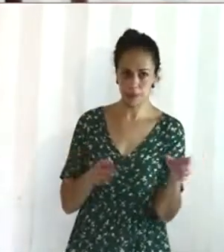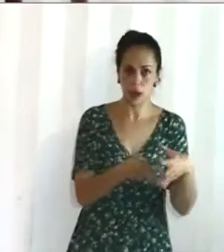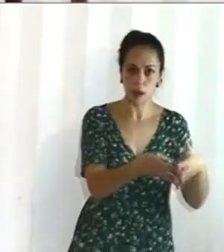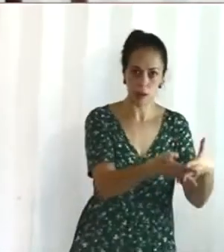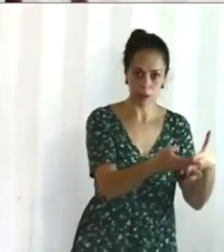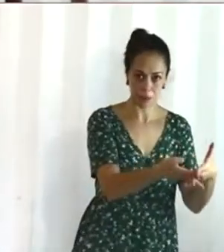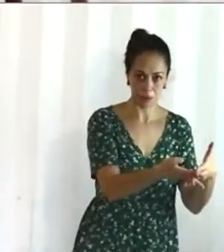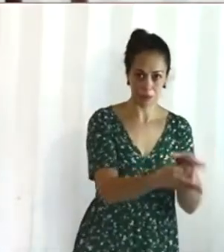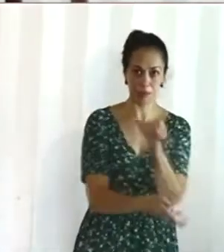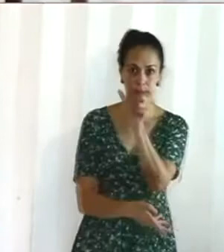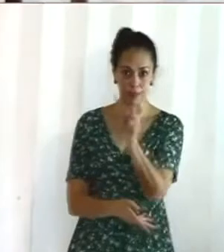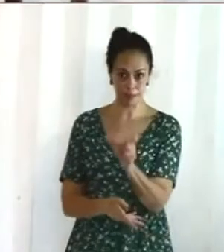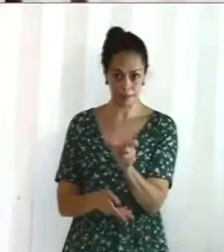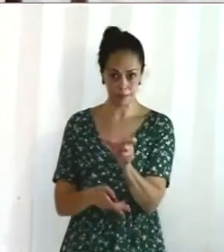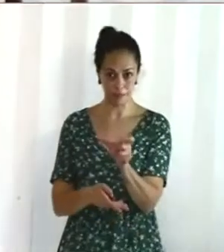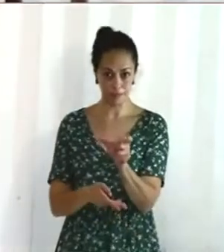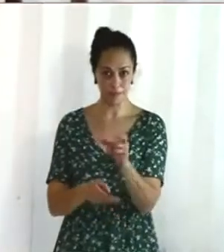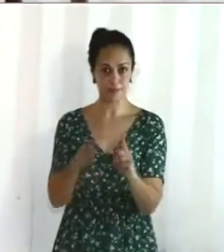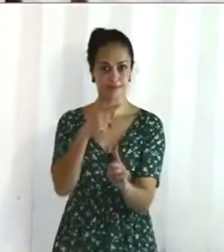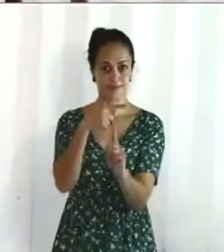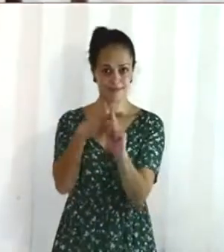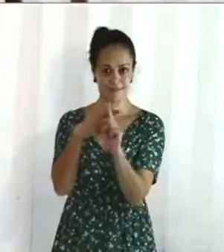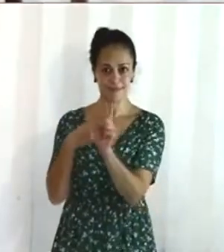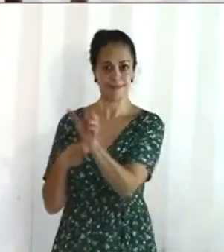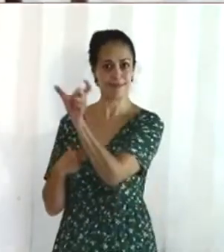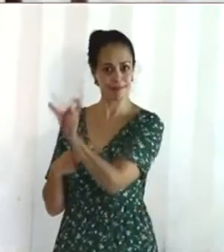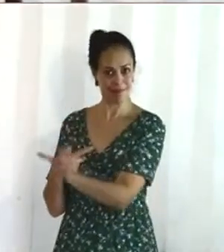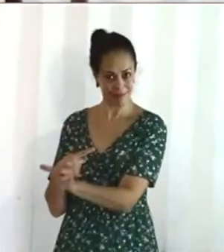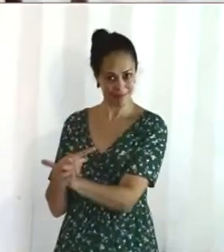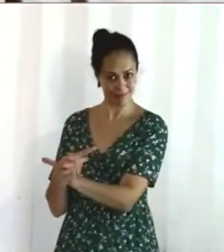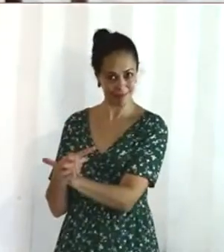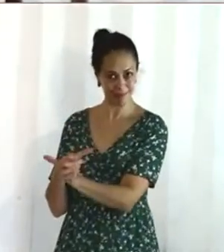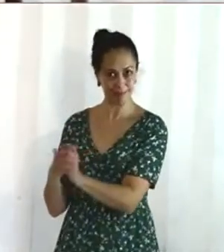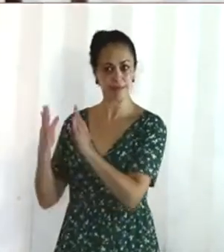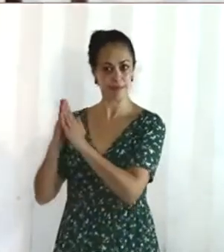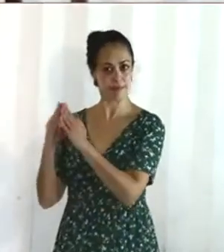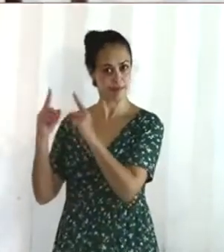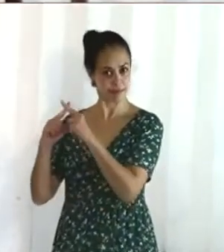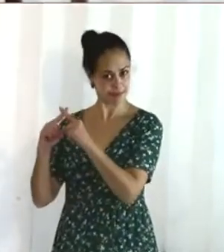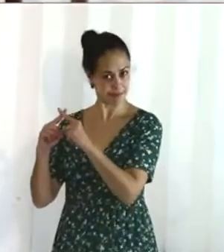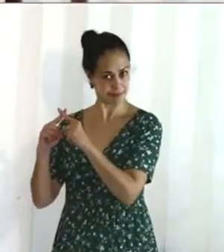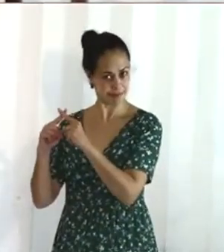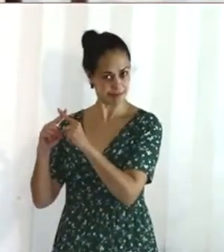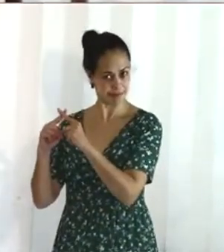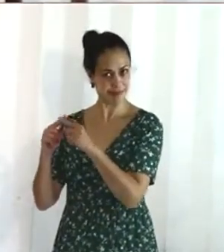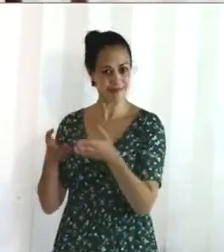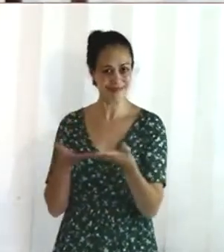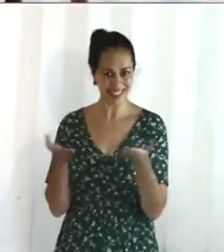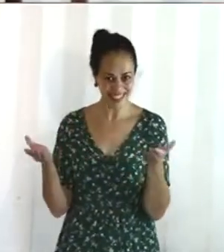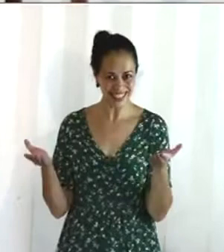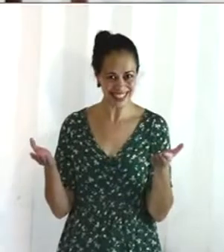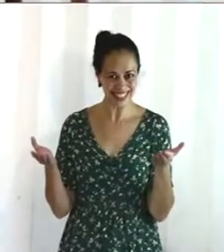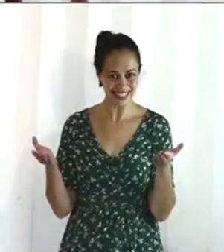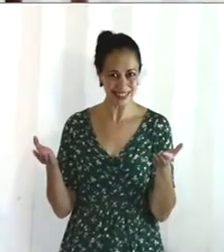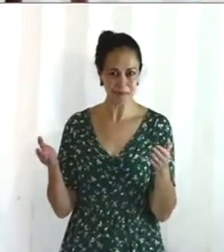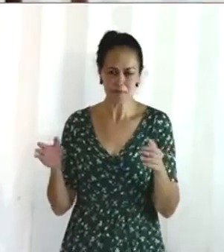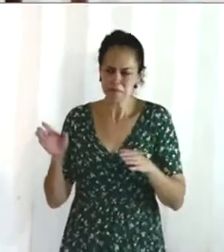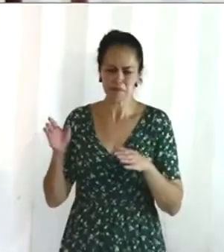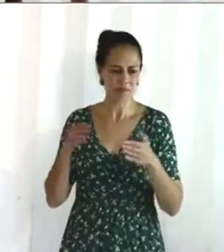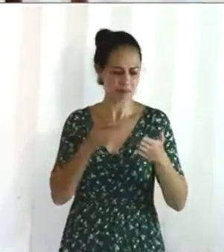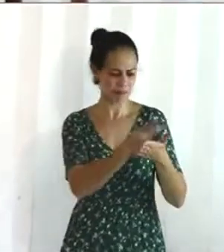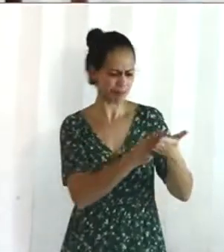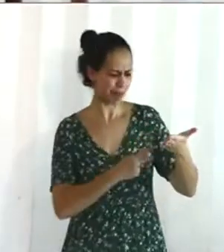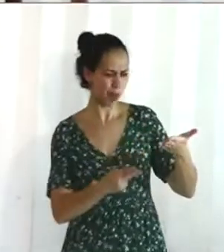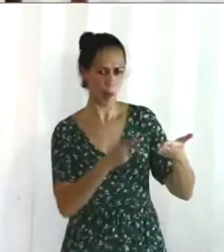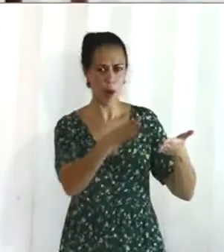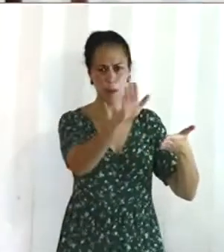berço, no meio a cruz, e no outro vocês vão desenhar a igreja. E aí vocês podem enfeitar o restante do papel em